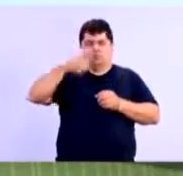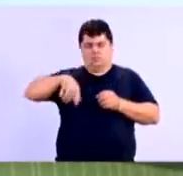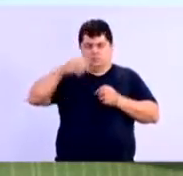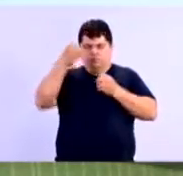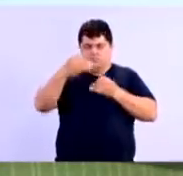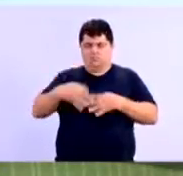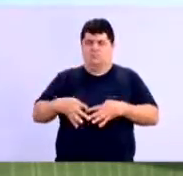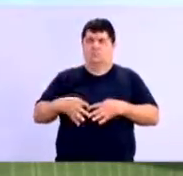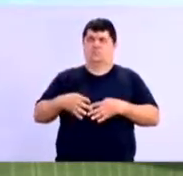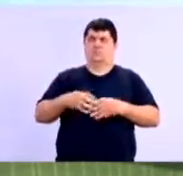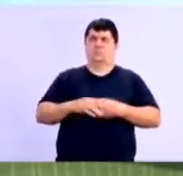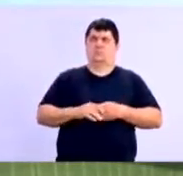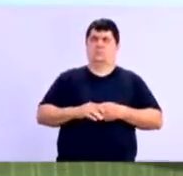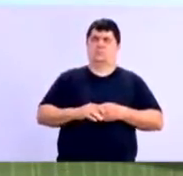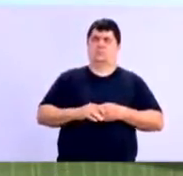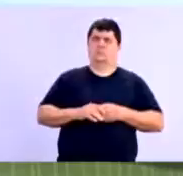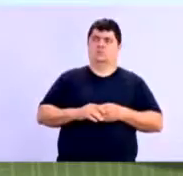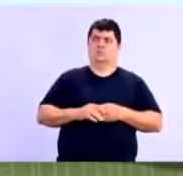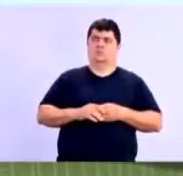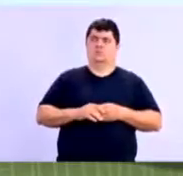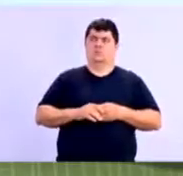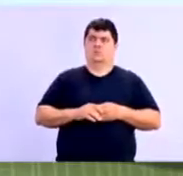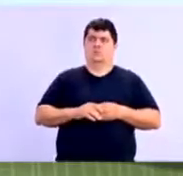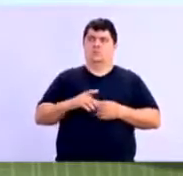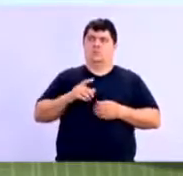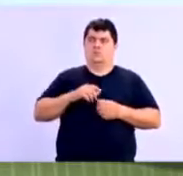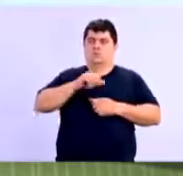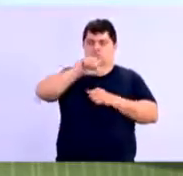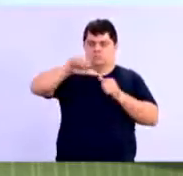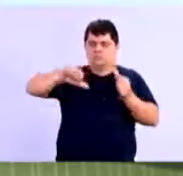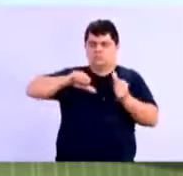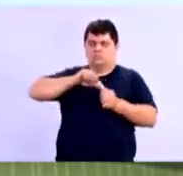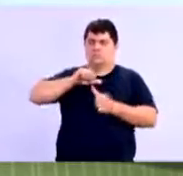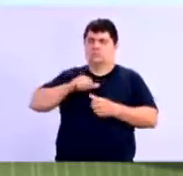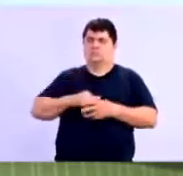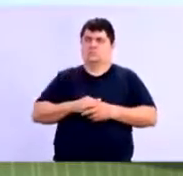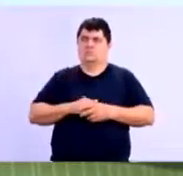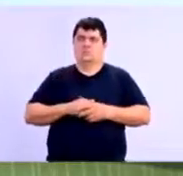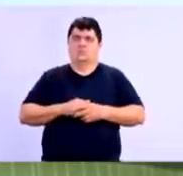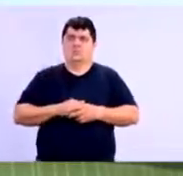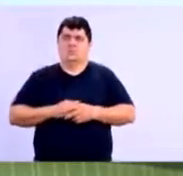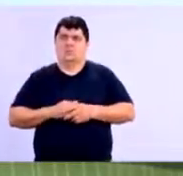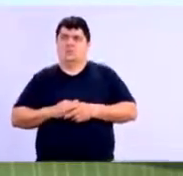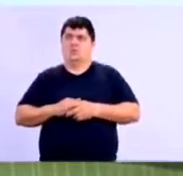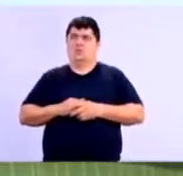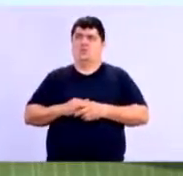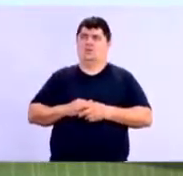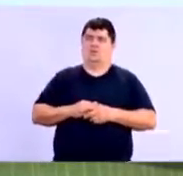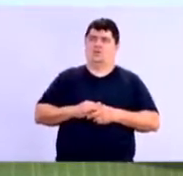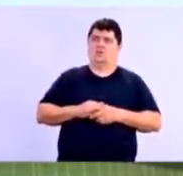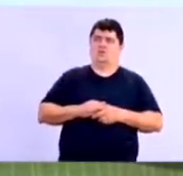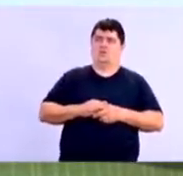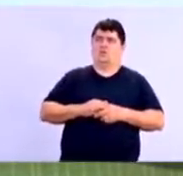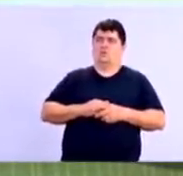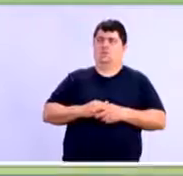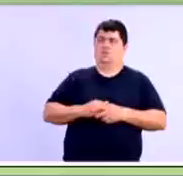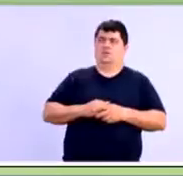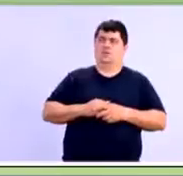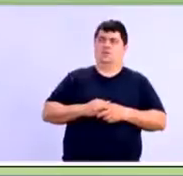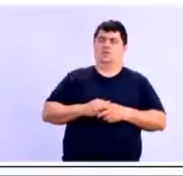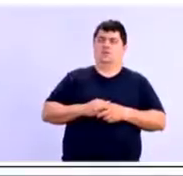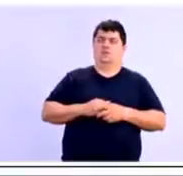ele. Na hora que a gente for para o giro do ativo, a gente foca em margem. Acho que dá isso, né, professora? A gente volta e foca nessas fórmulas, beleza? Vamos